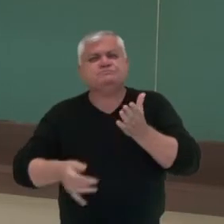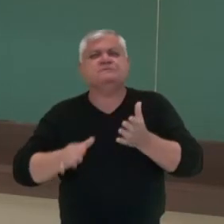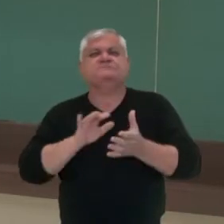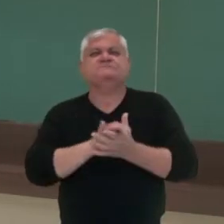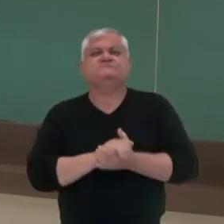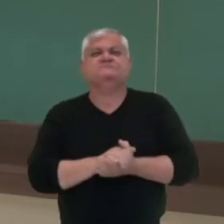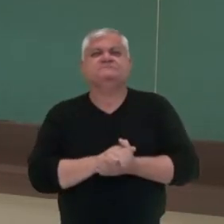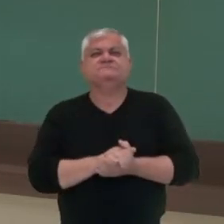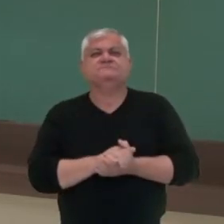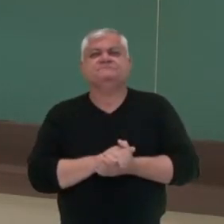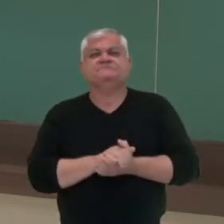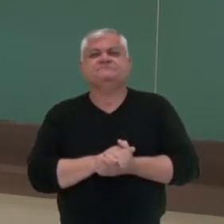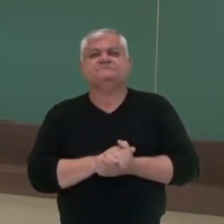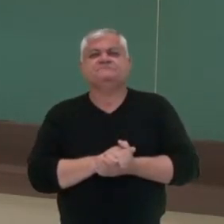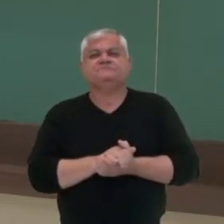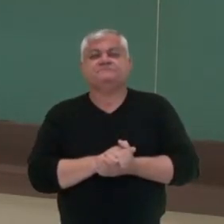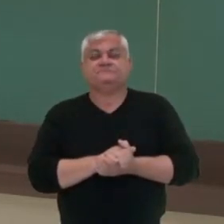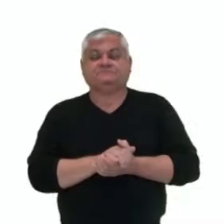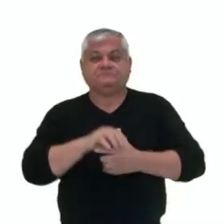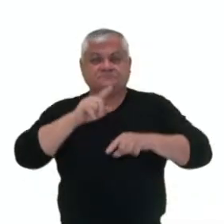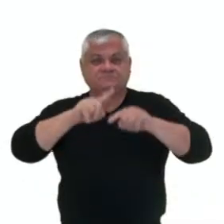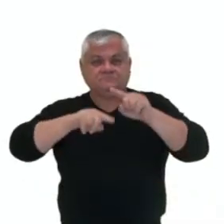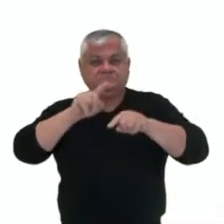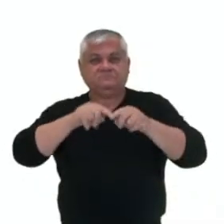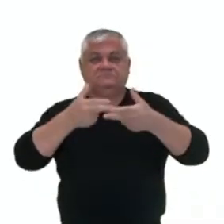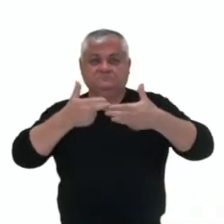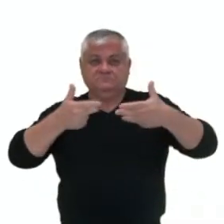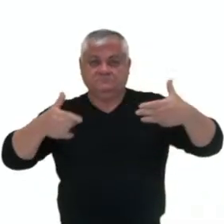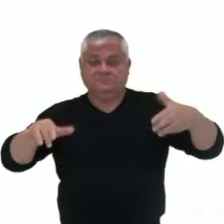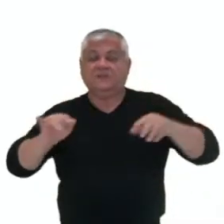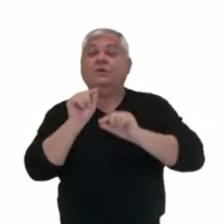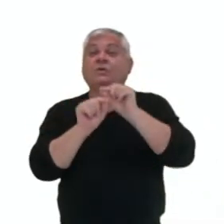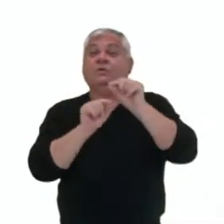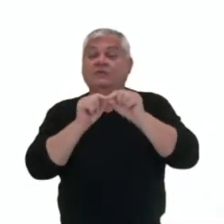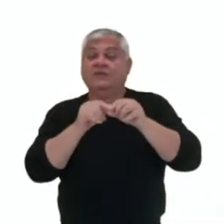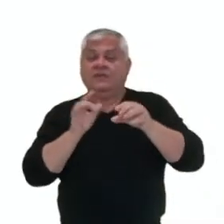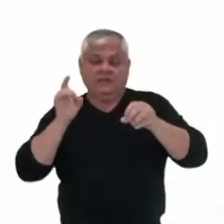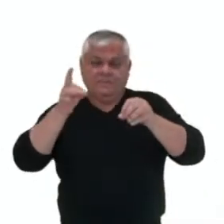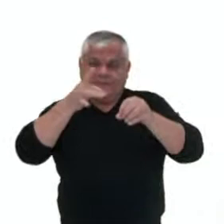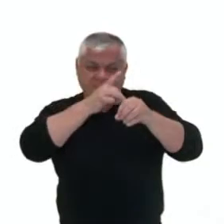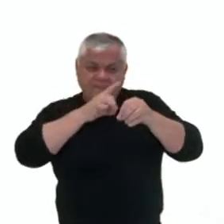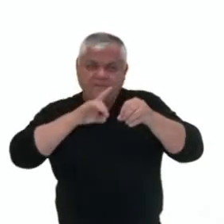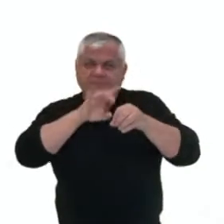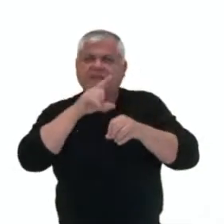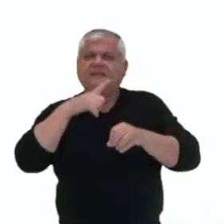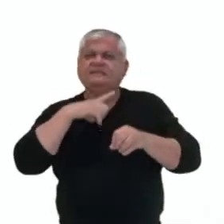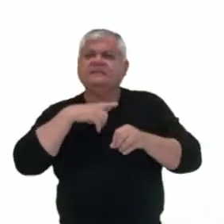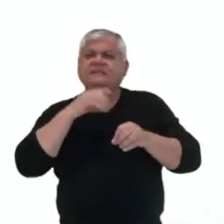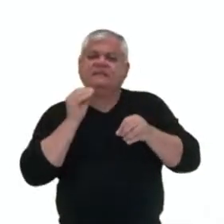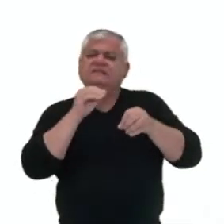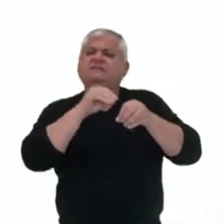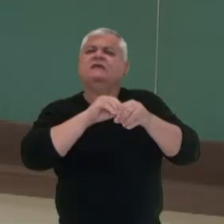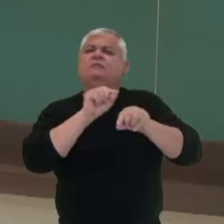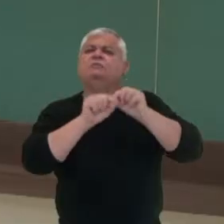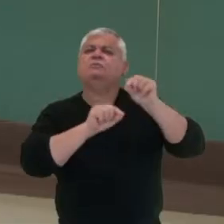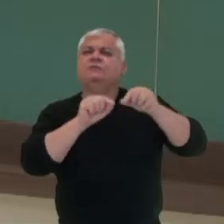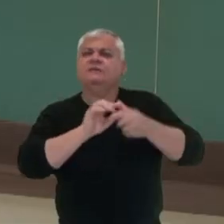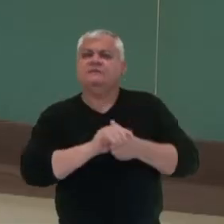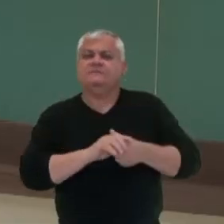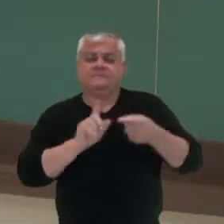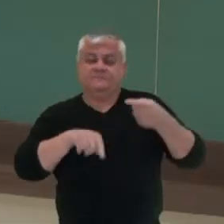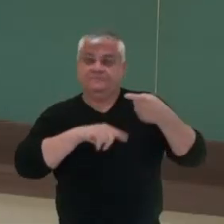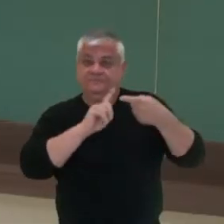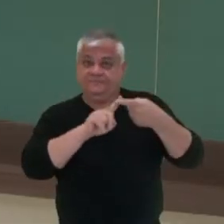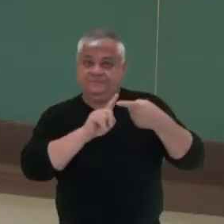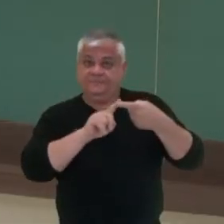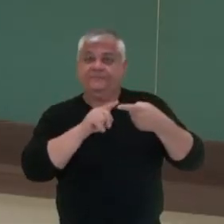rim. Os elementos figurados, que é a parte sólida do sangue. Então, o que tem nesses elementos figurados?